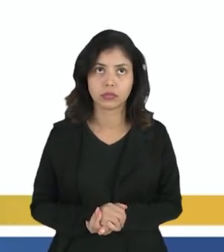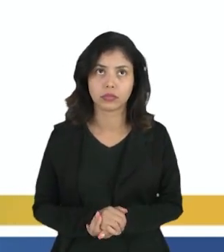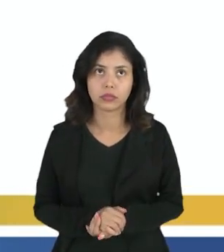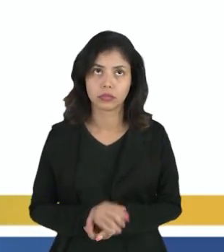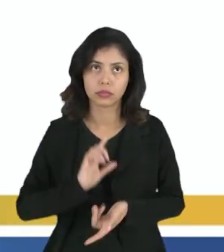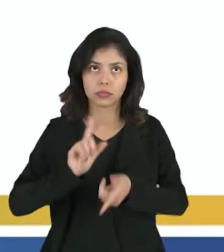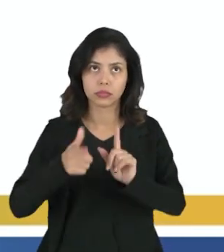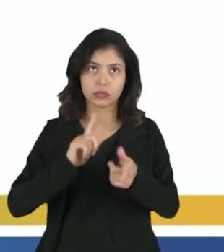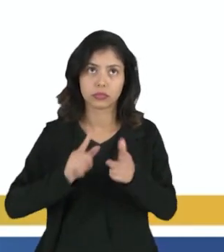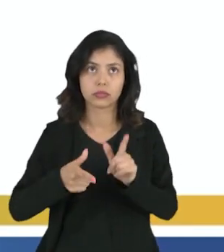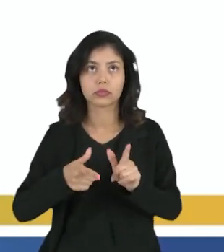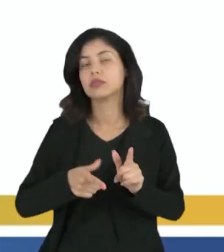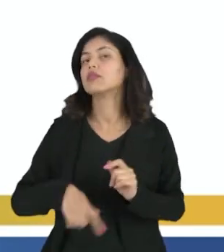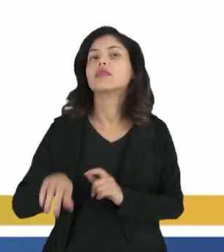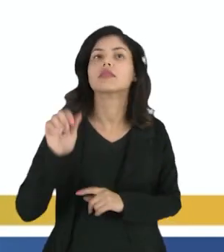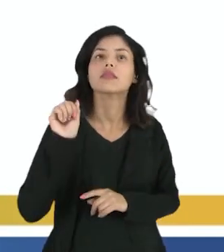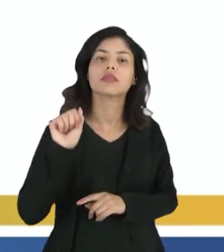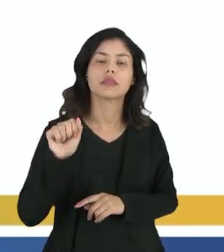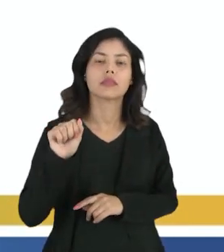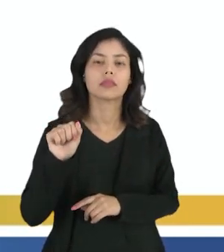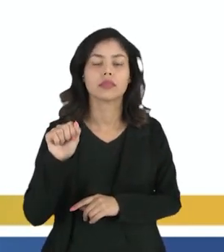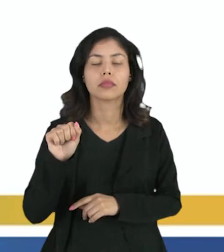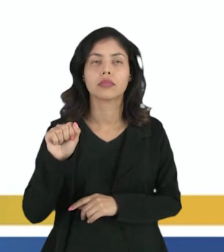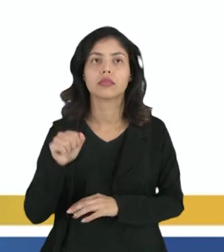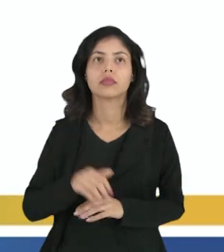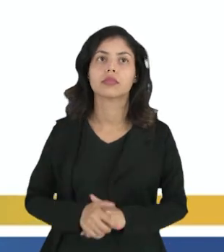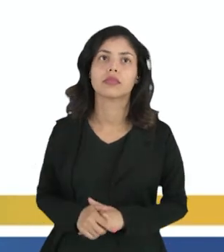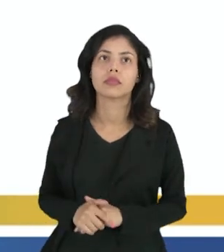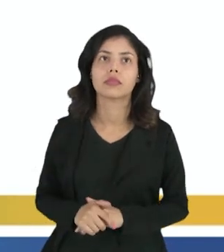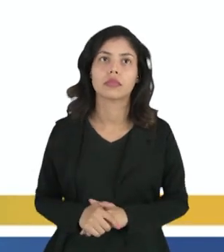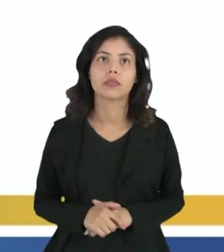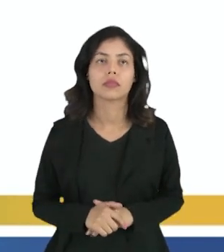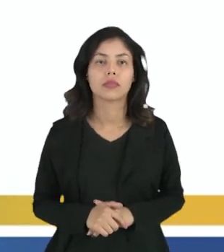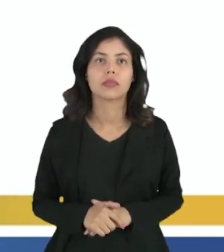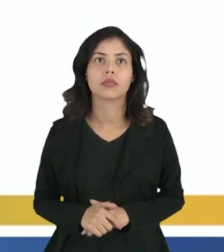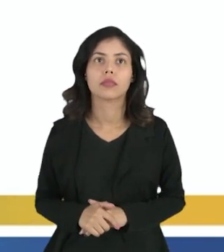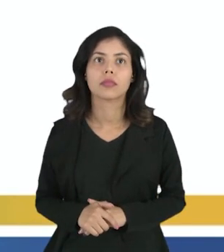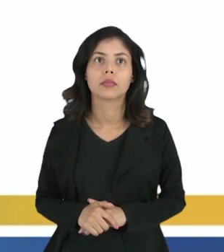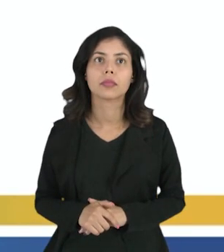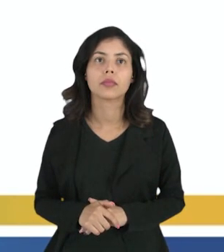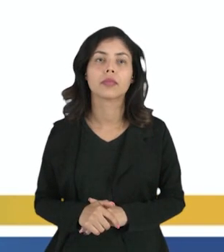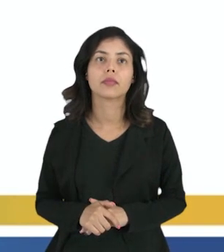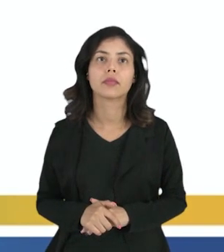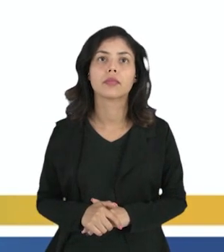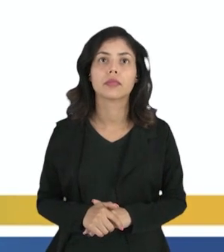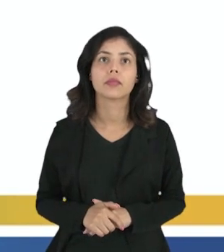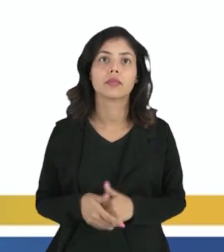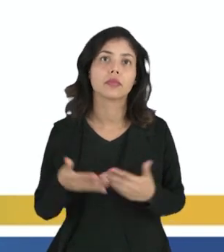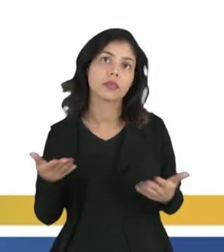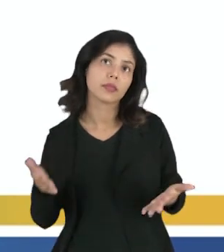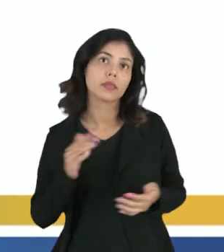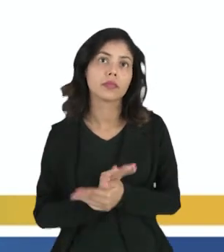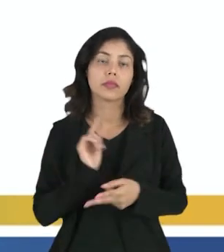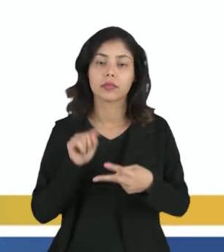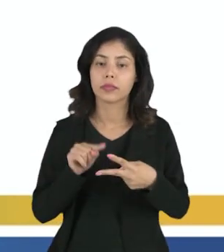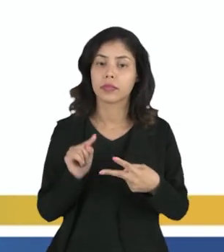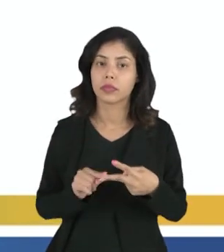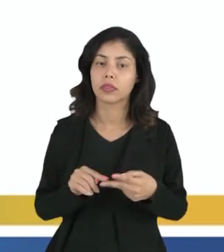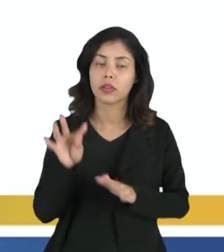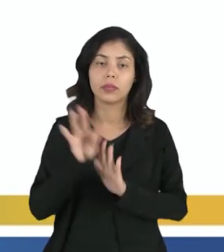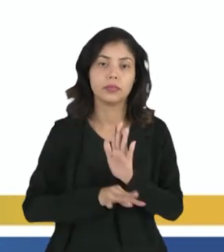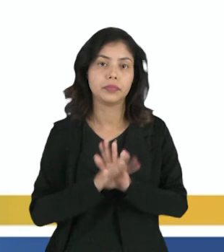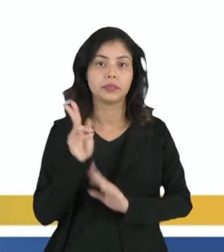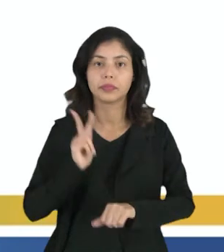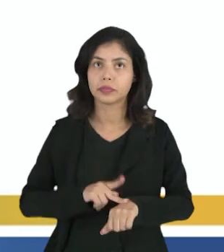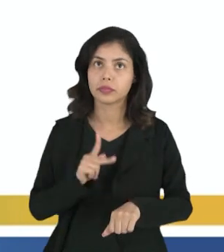alternativa correta. Neste caso, a alternativa correta é a letra A, tá? Nos dois textos, a